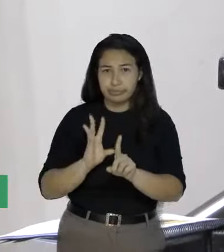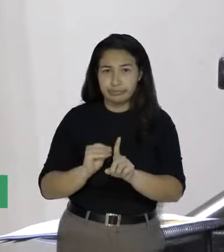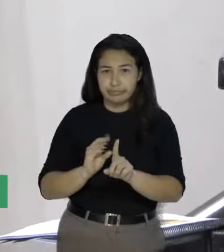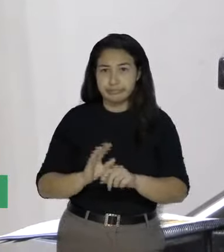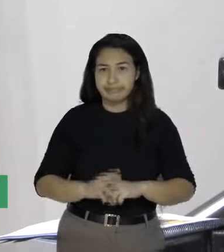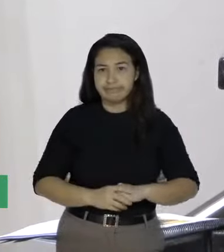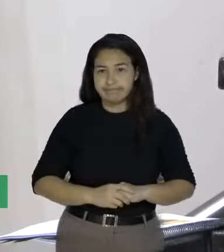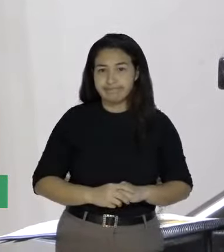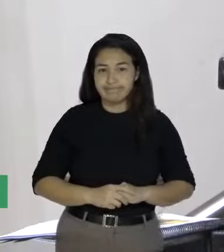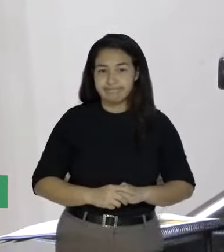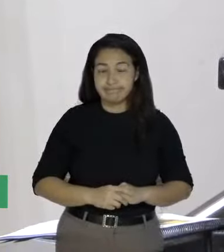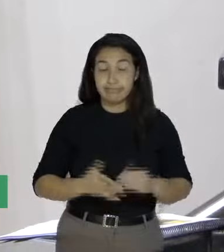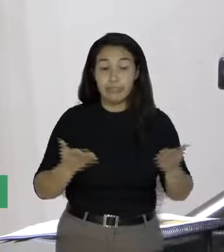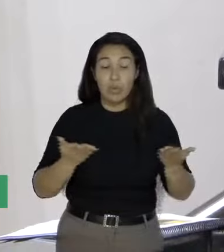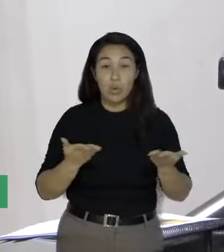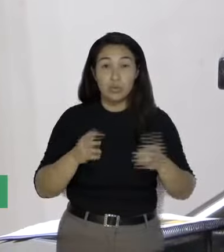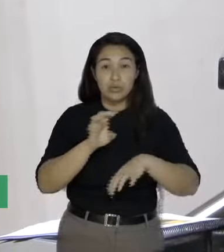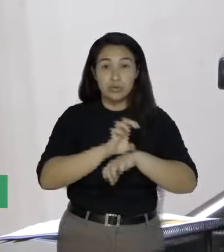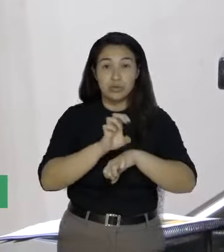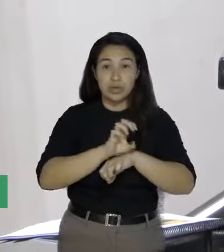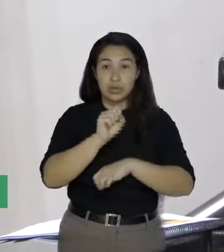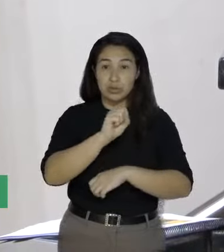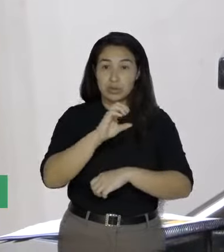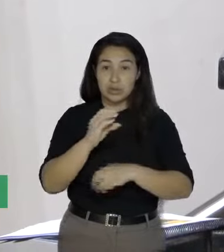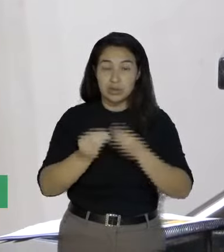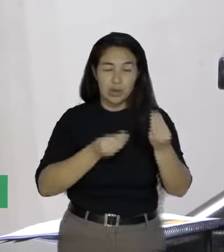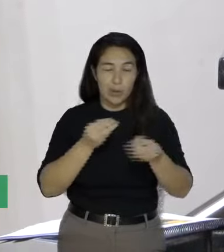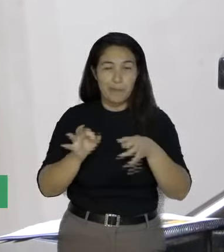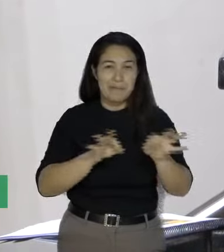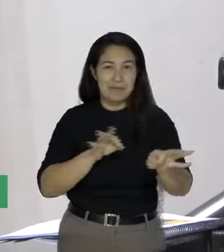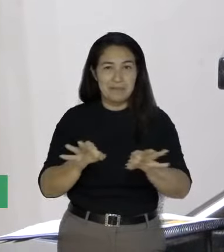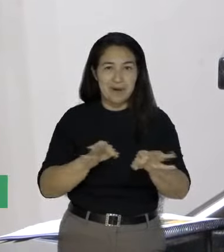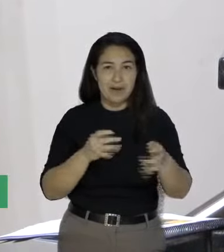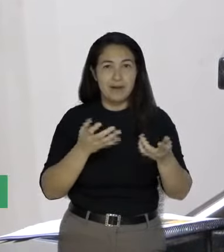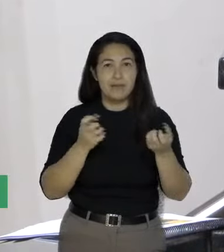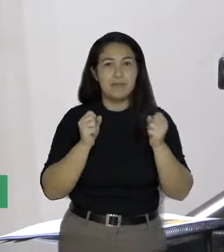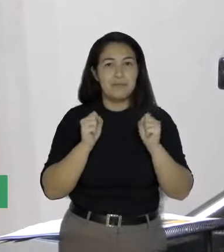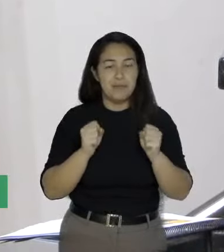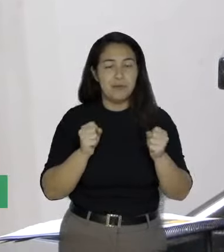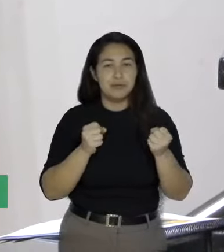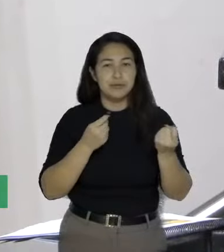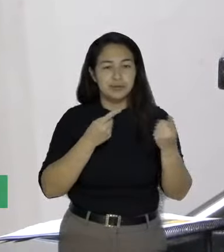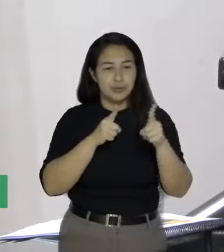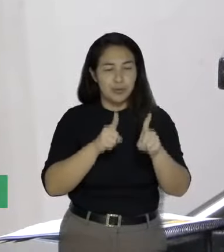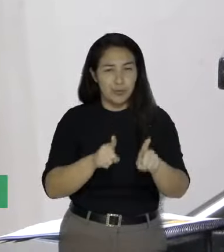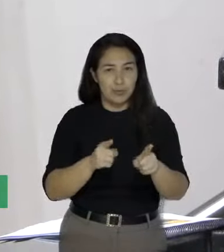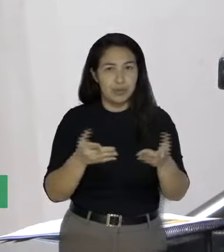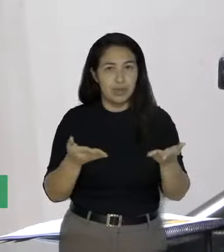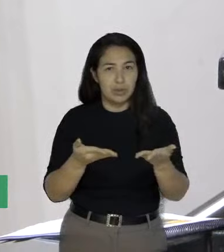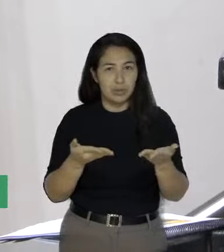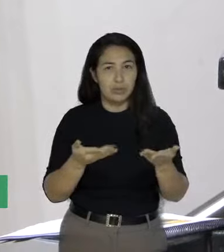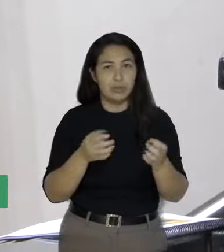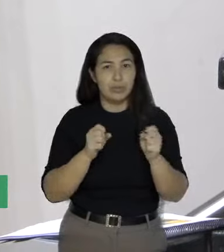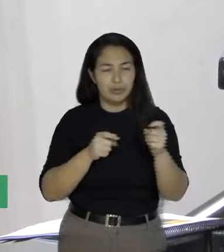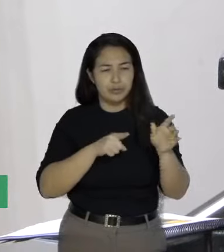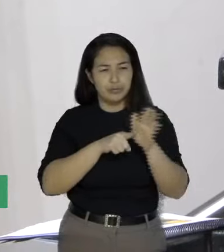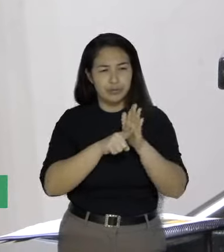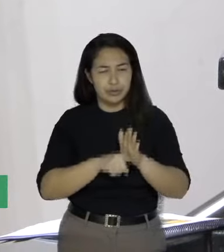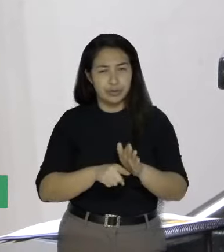hoje o Estado de Santa Catarina está preparado para enfrentar essa realidade Além disso nós